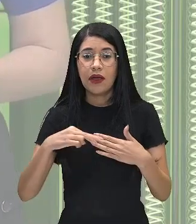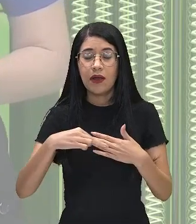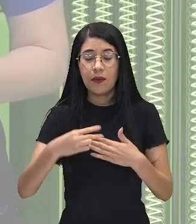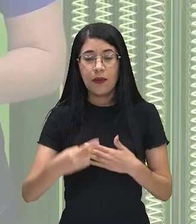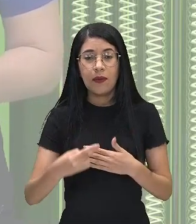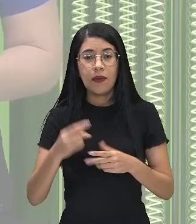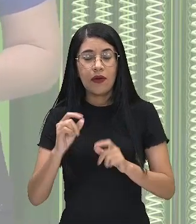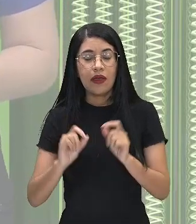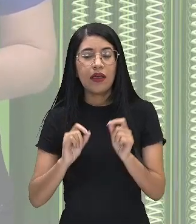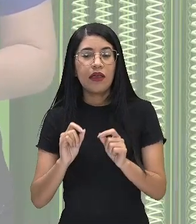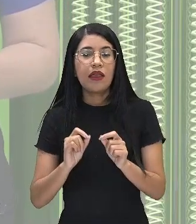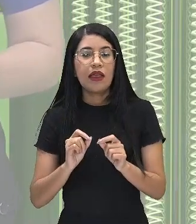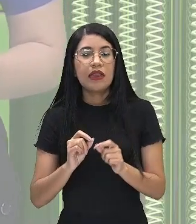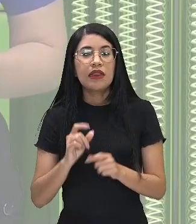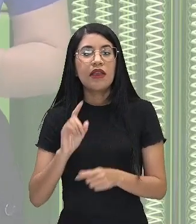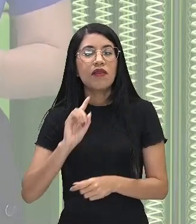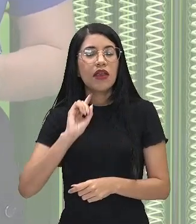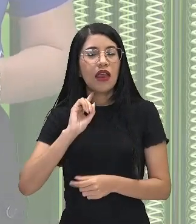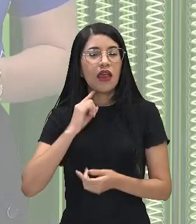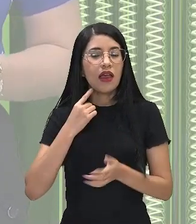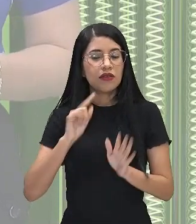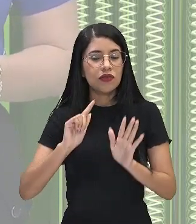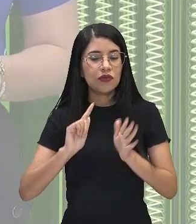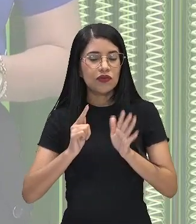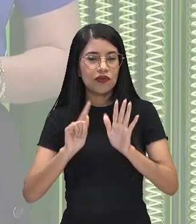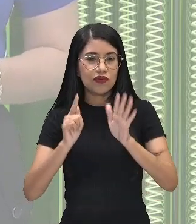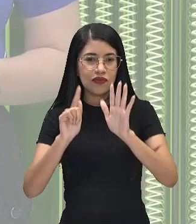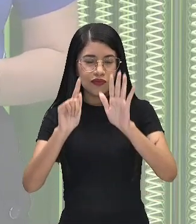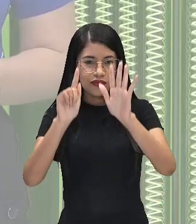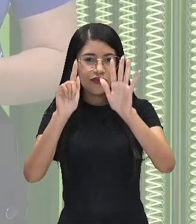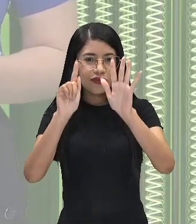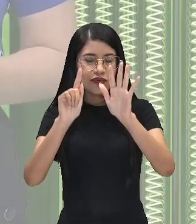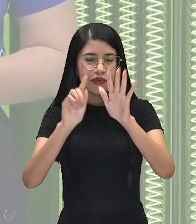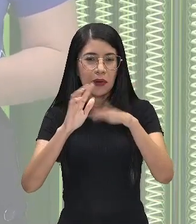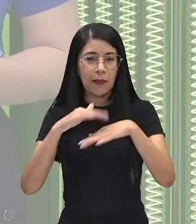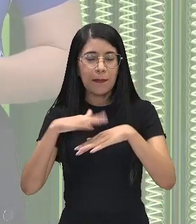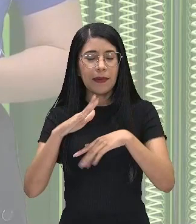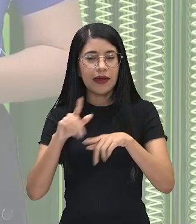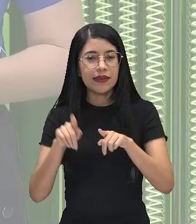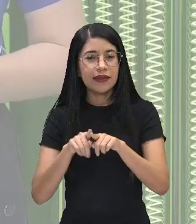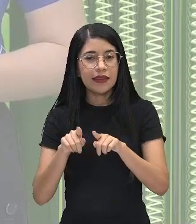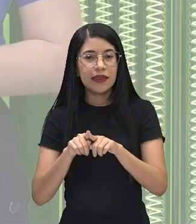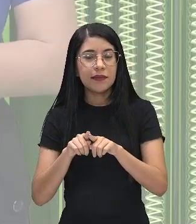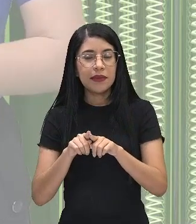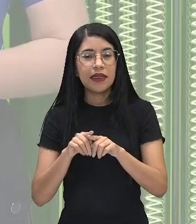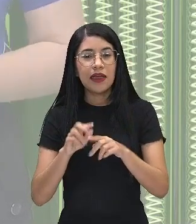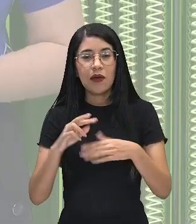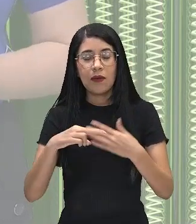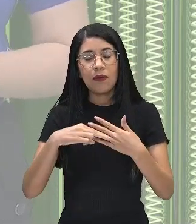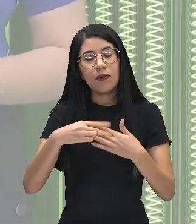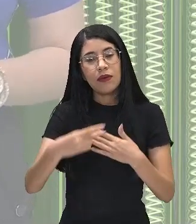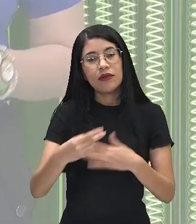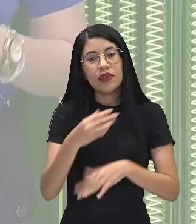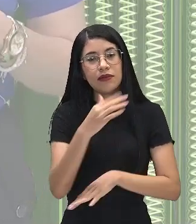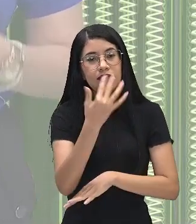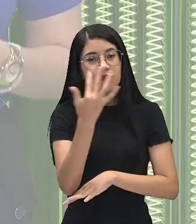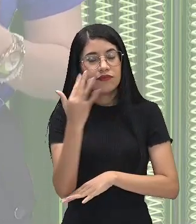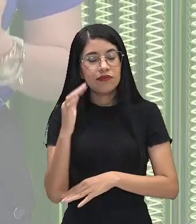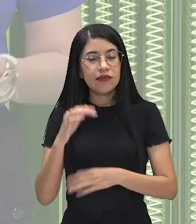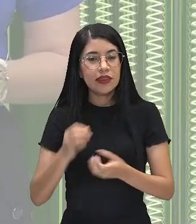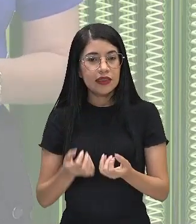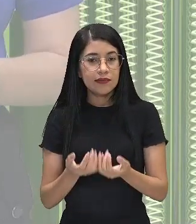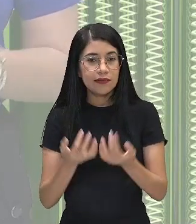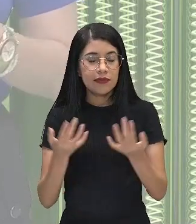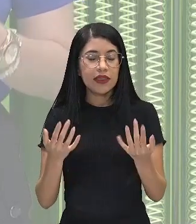grande quantidade de gases poluentes sendo emitidos, né, como consequência desses incêndios, e nós tivemos uma